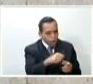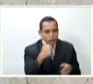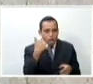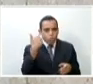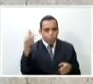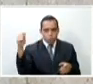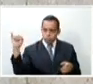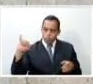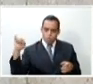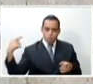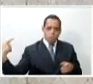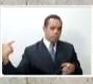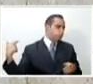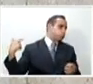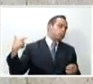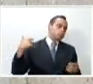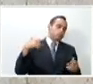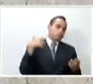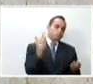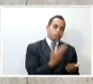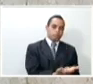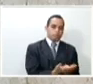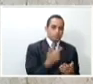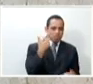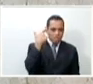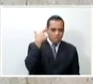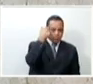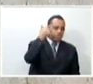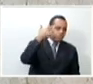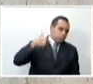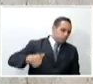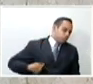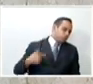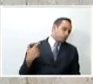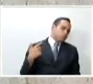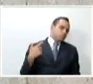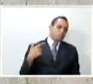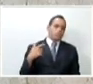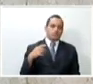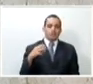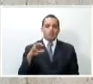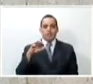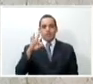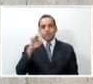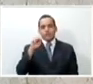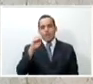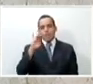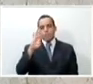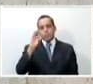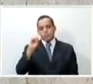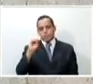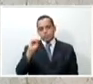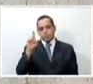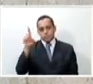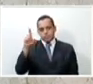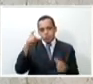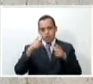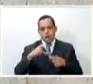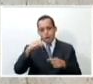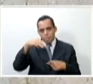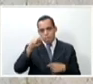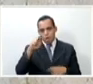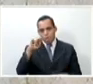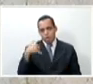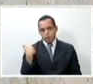desse criminoso, que a tiros acabou atingindo a cabeça e o tórax do policial. Soldado Fábio Alves de Moura, de Mauá,